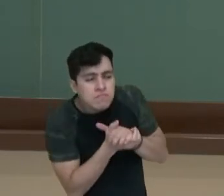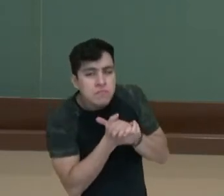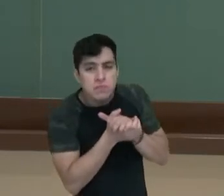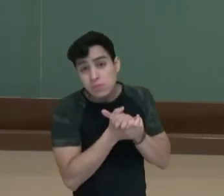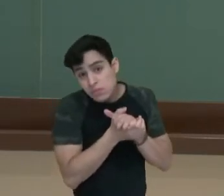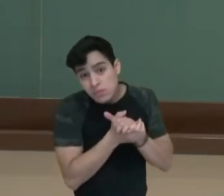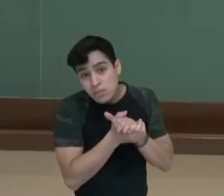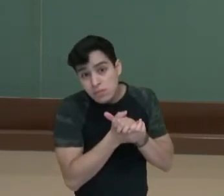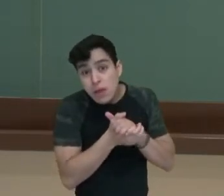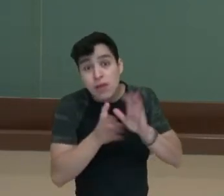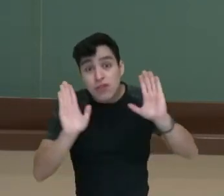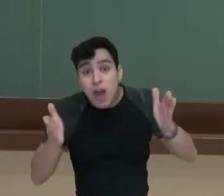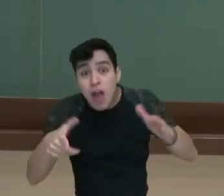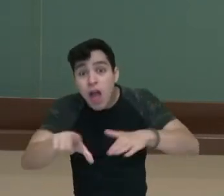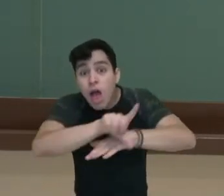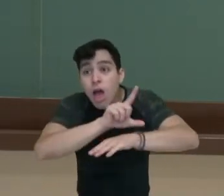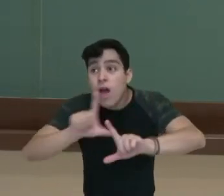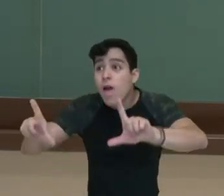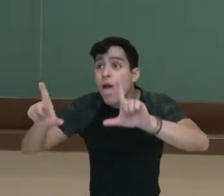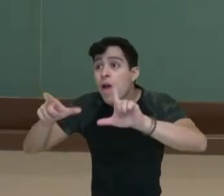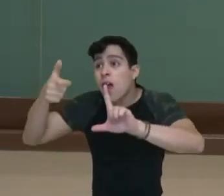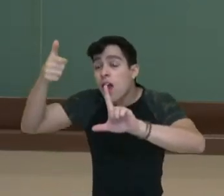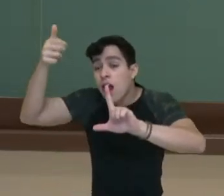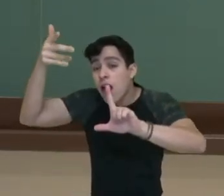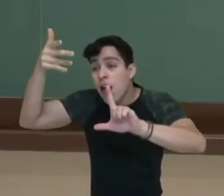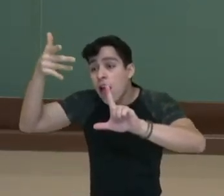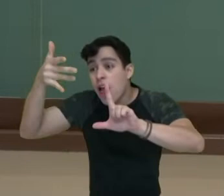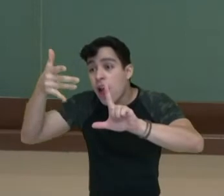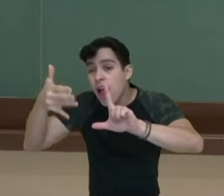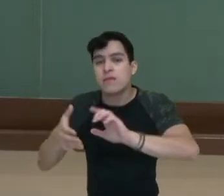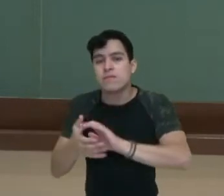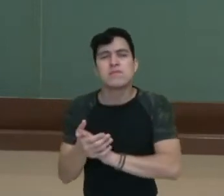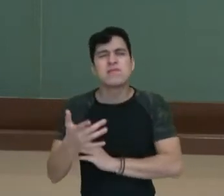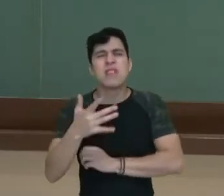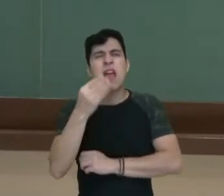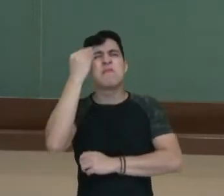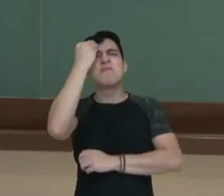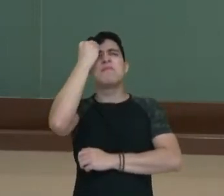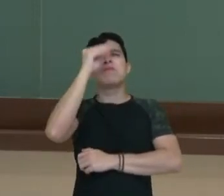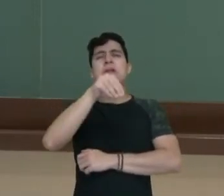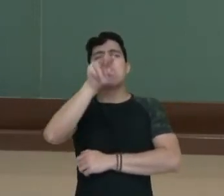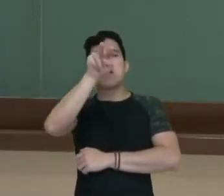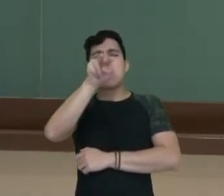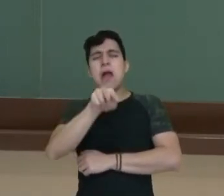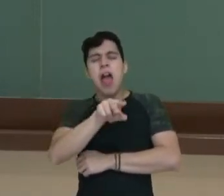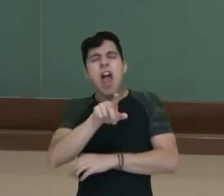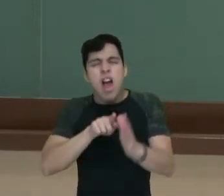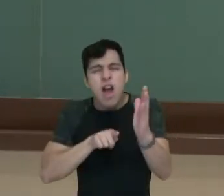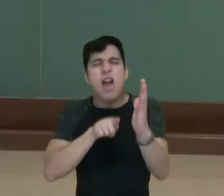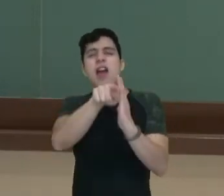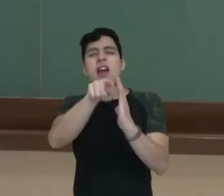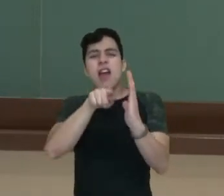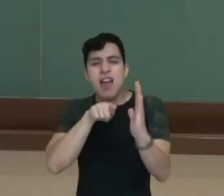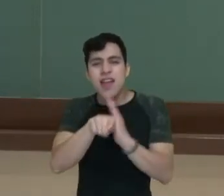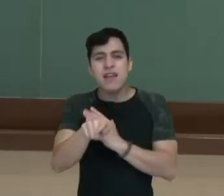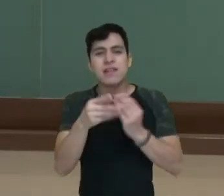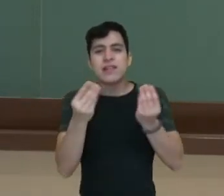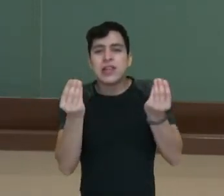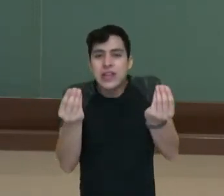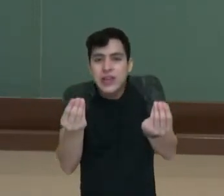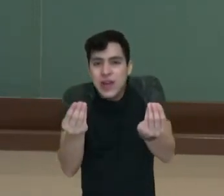as informações já estavam no texto. E as pessoas de preguiça de lerem, de preguiça de pensarem, acabam